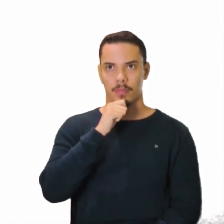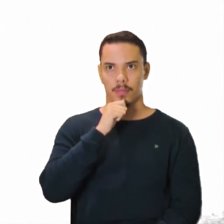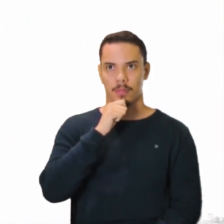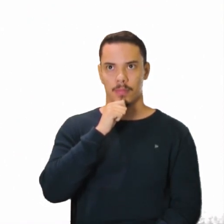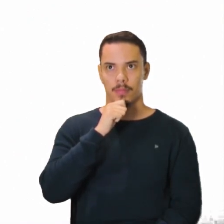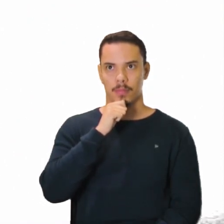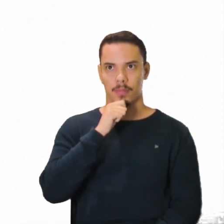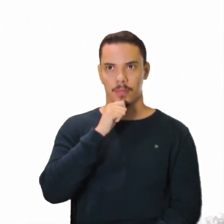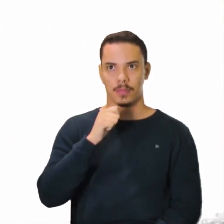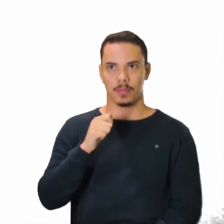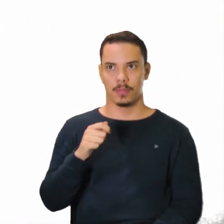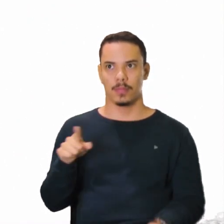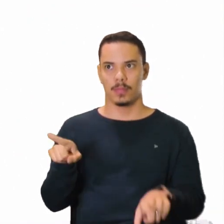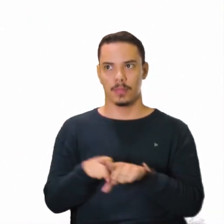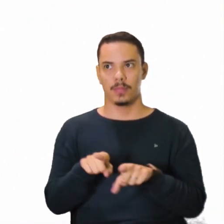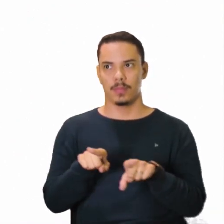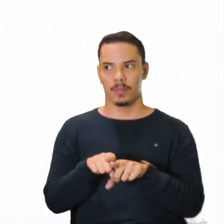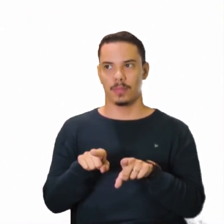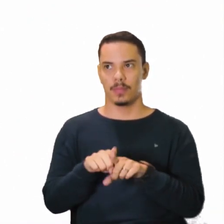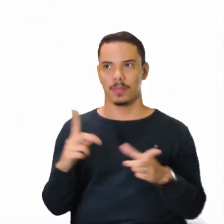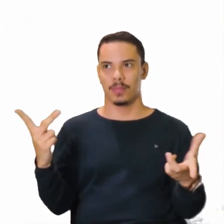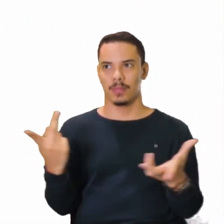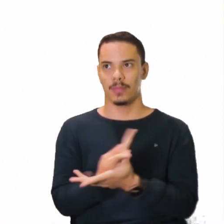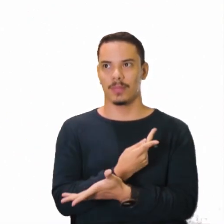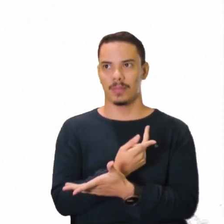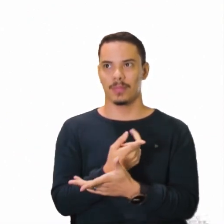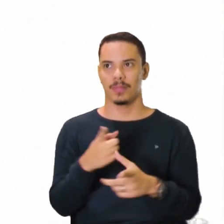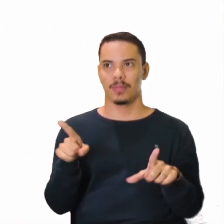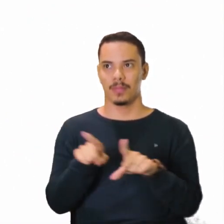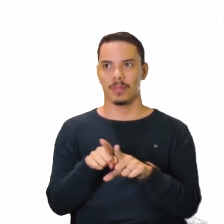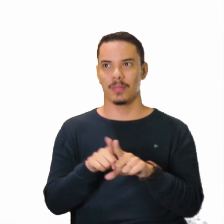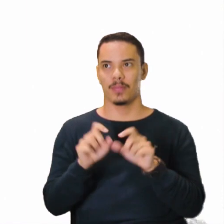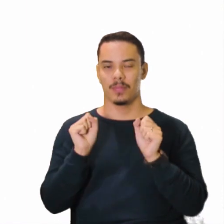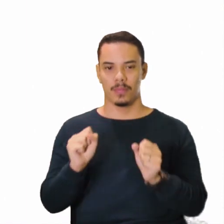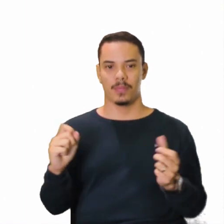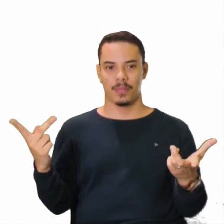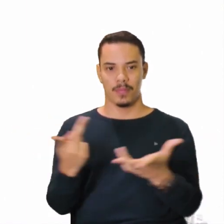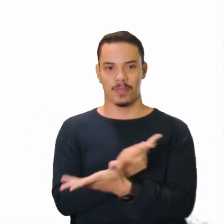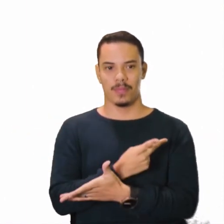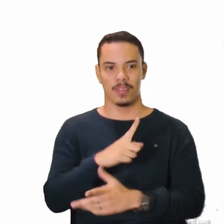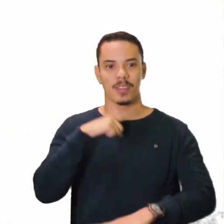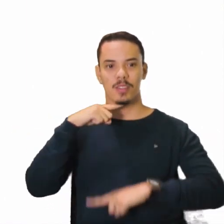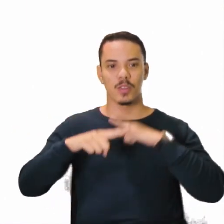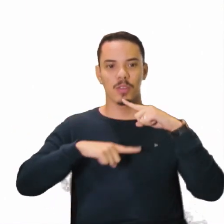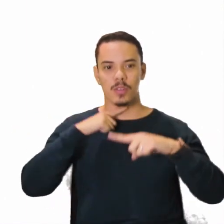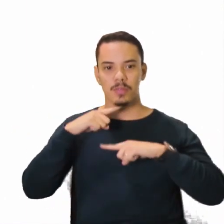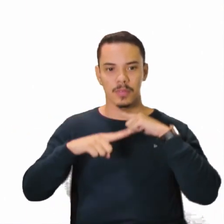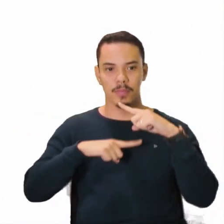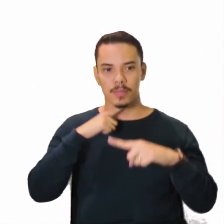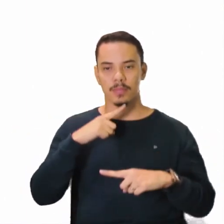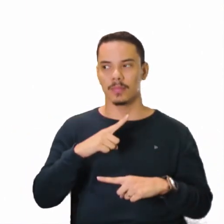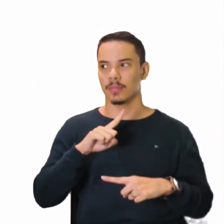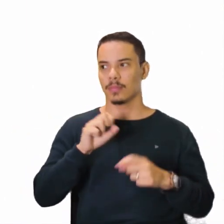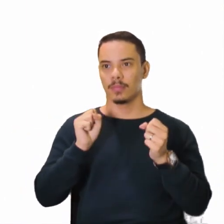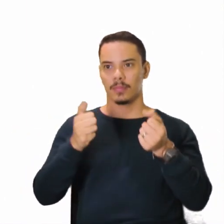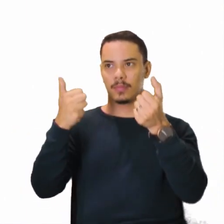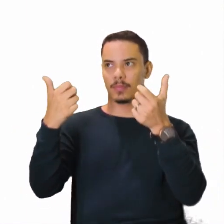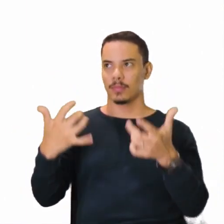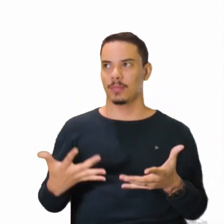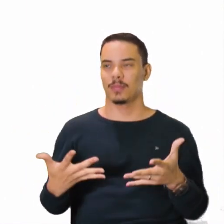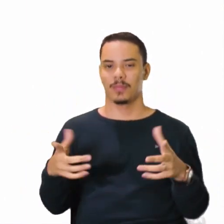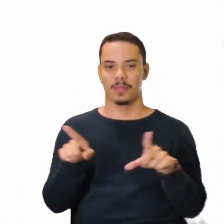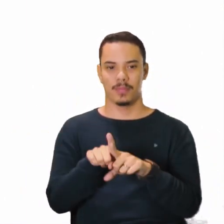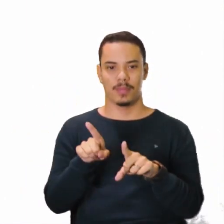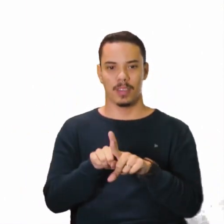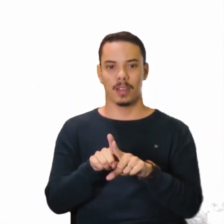né? Beleza. Agora, também pode exprimir dúvida. Os verbos no